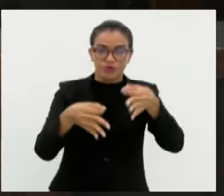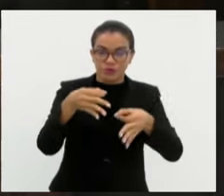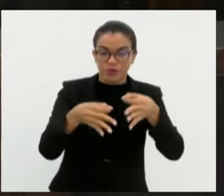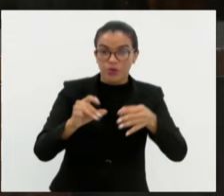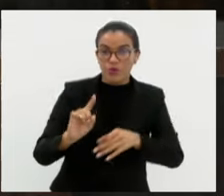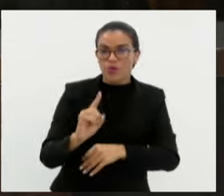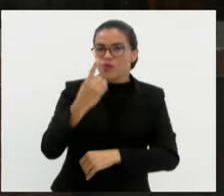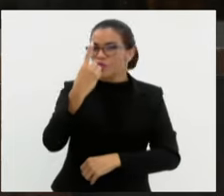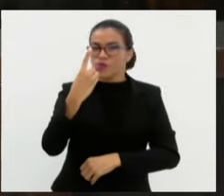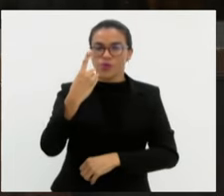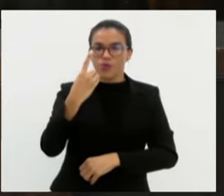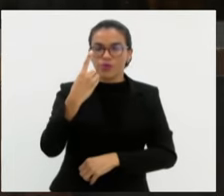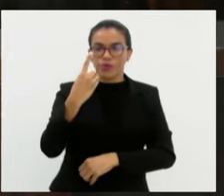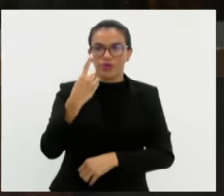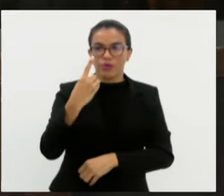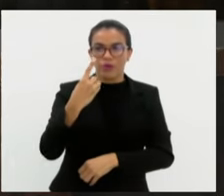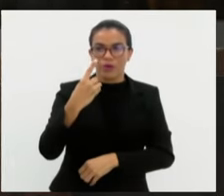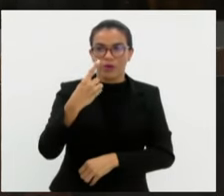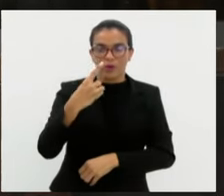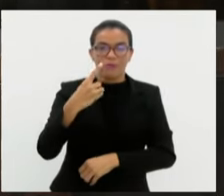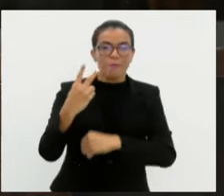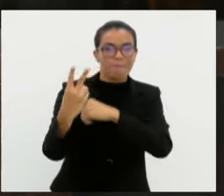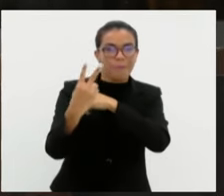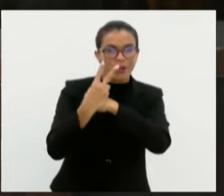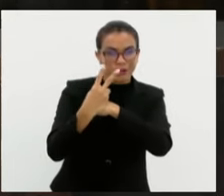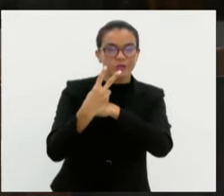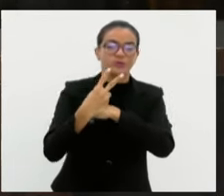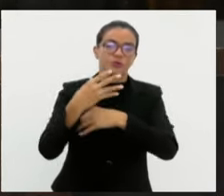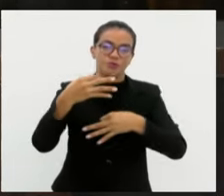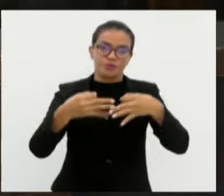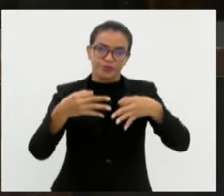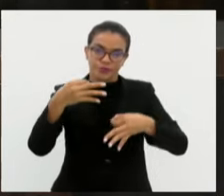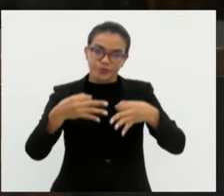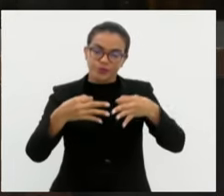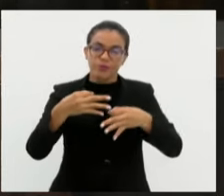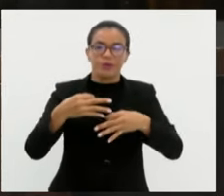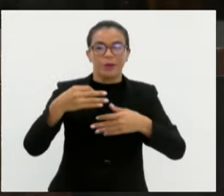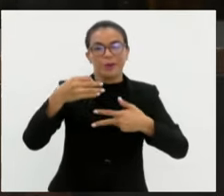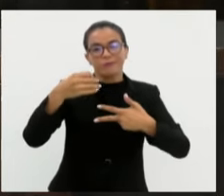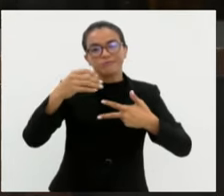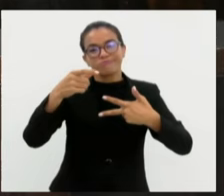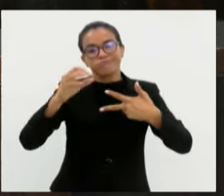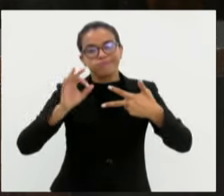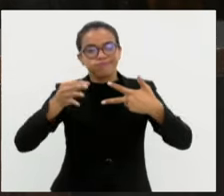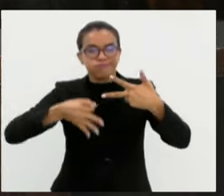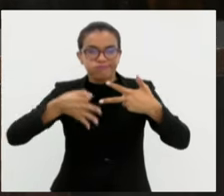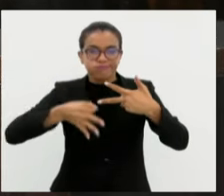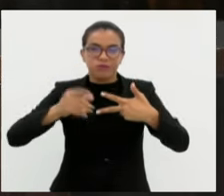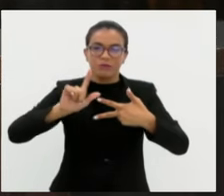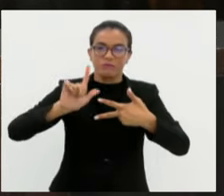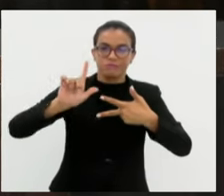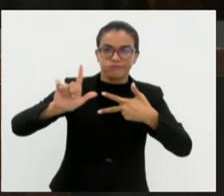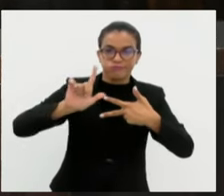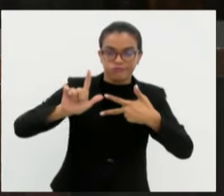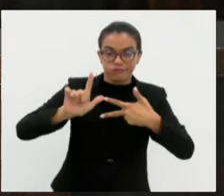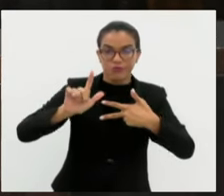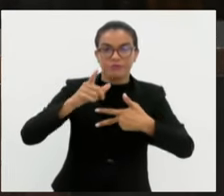único titular das imunidades em que quaisquer de suas espécies